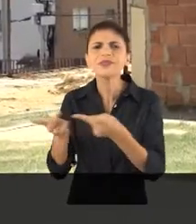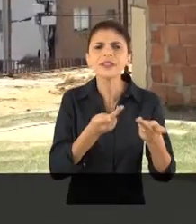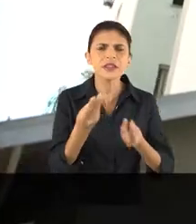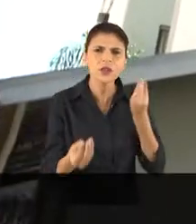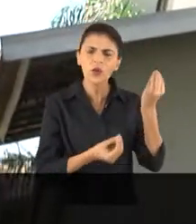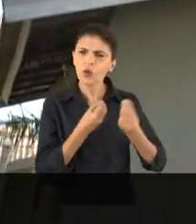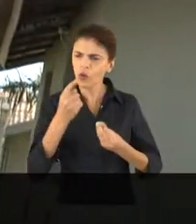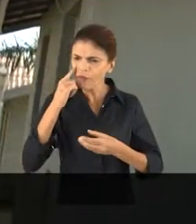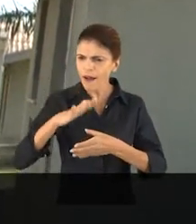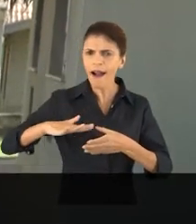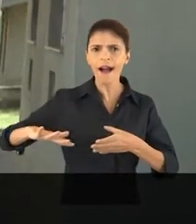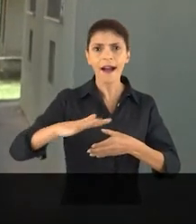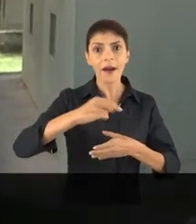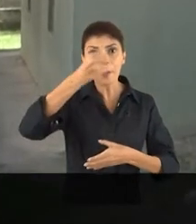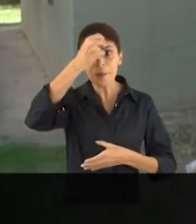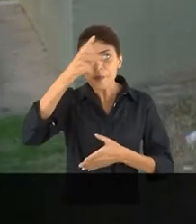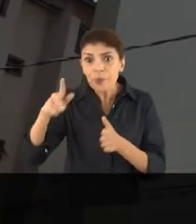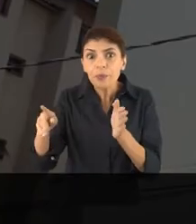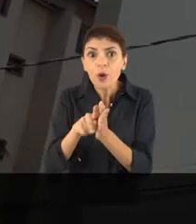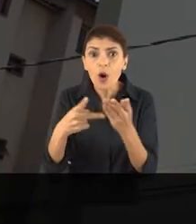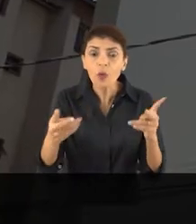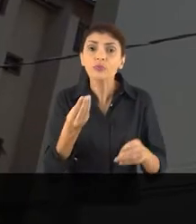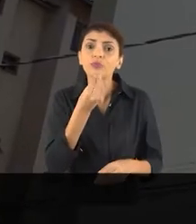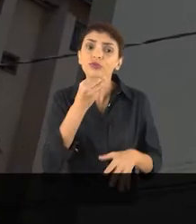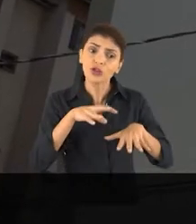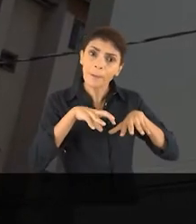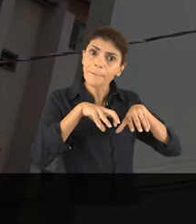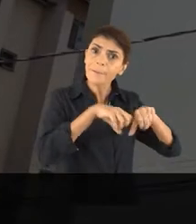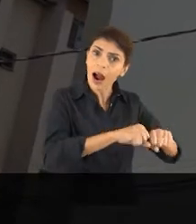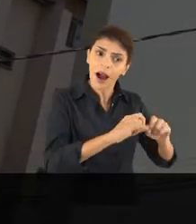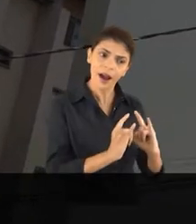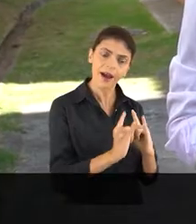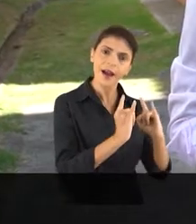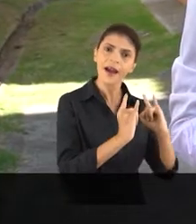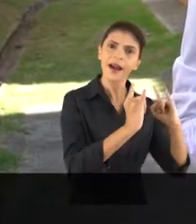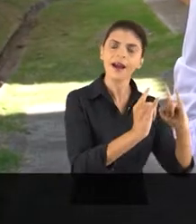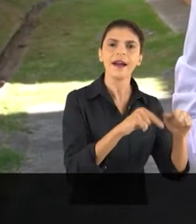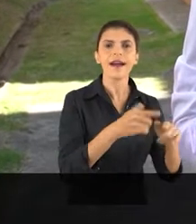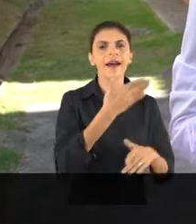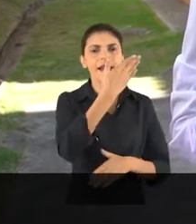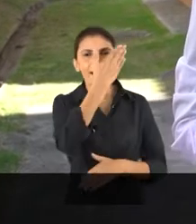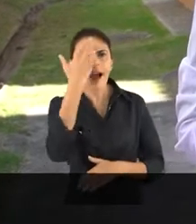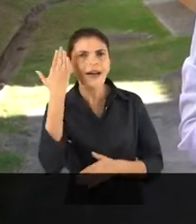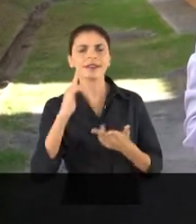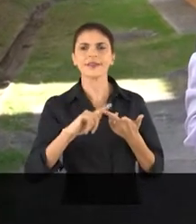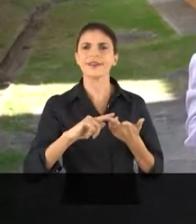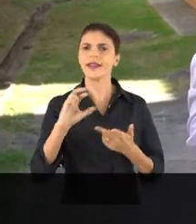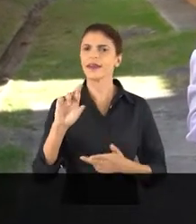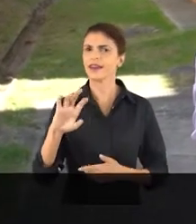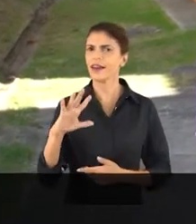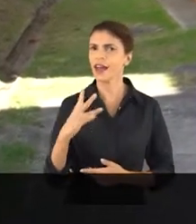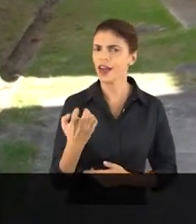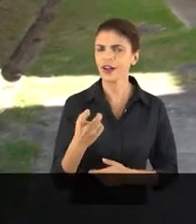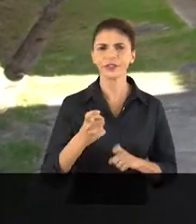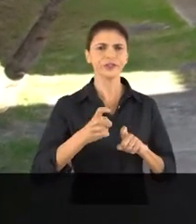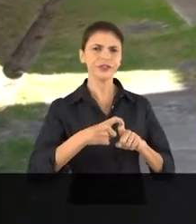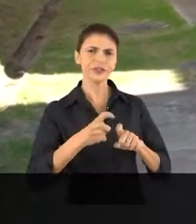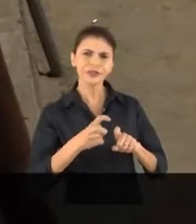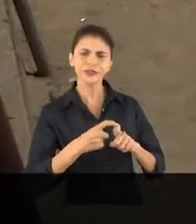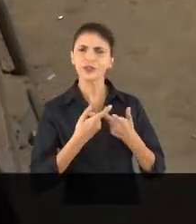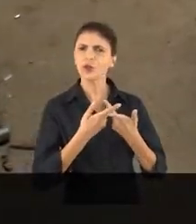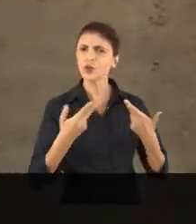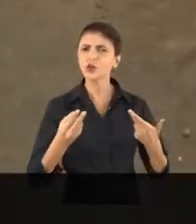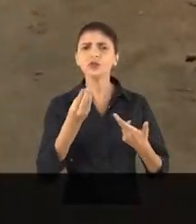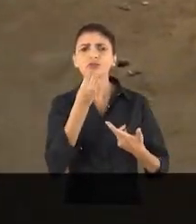uma área da própria prefeitura e que deveria ser ocupada, seja uma infraestrutura de lazer, uma creche, uma